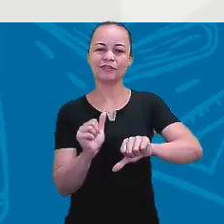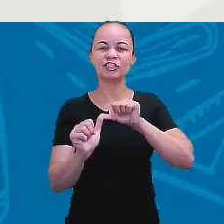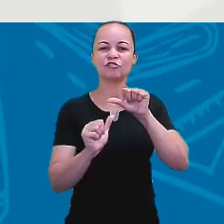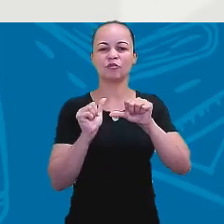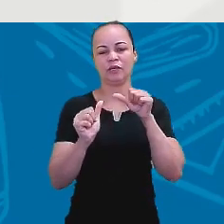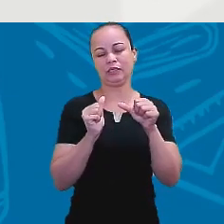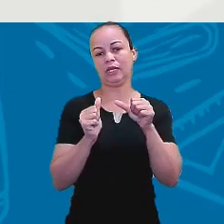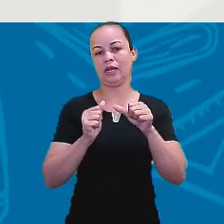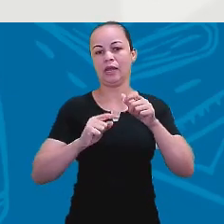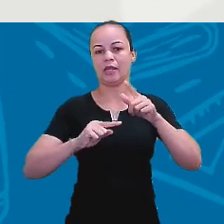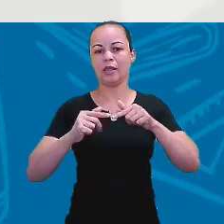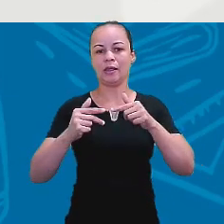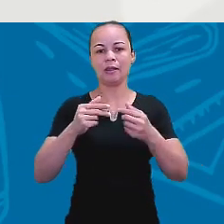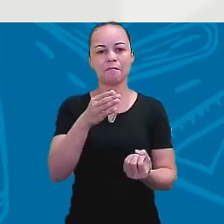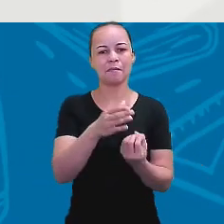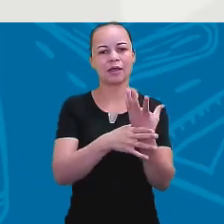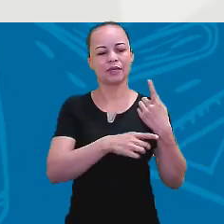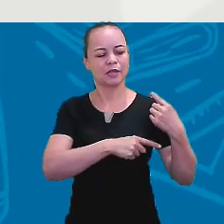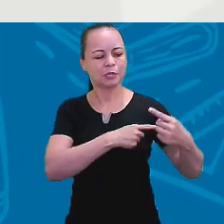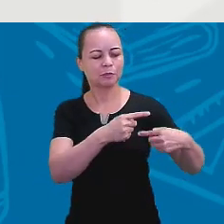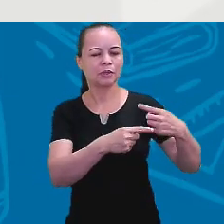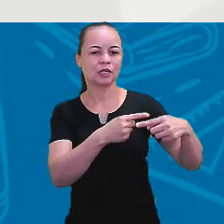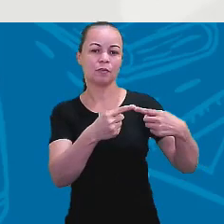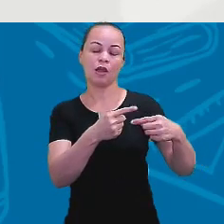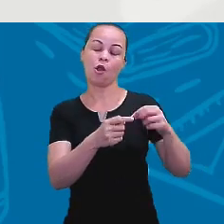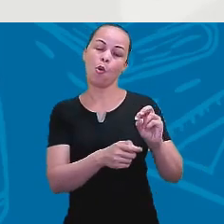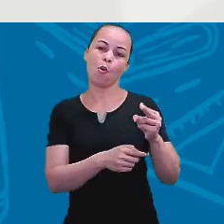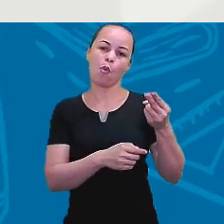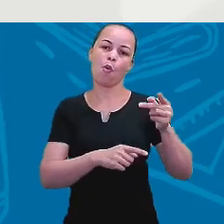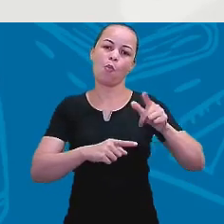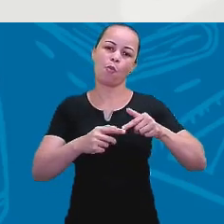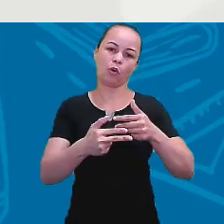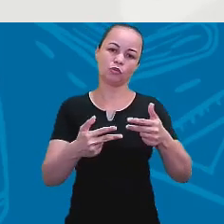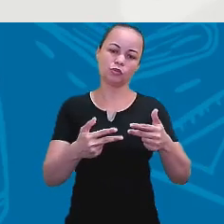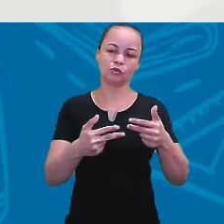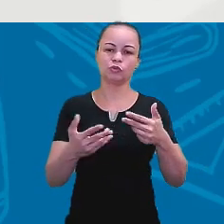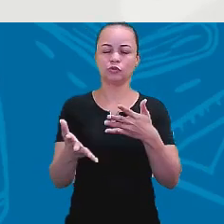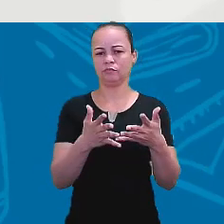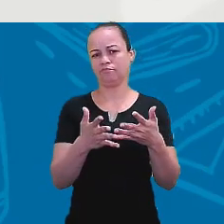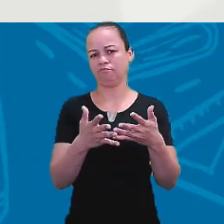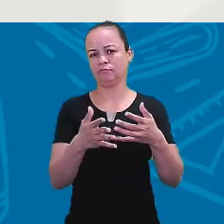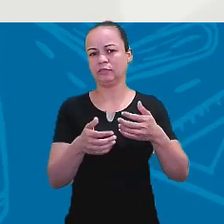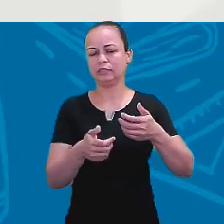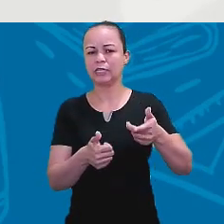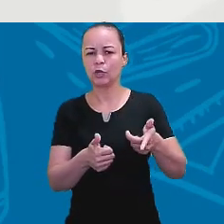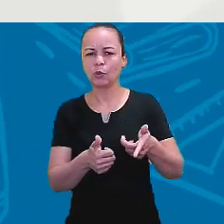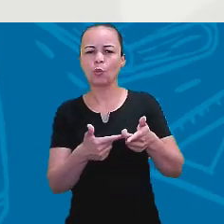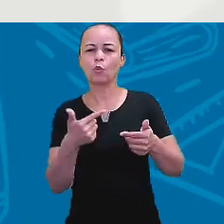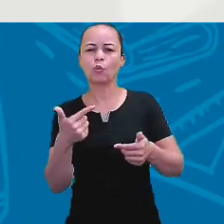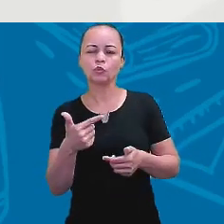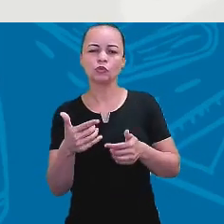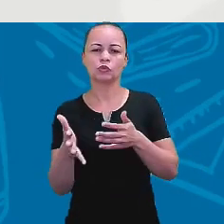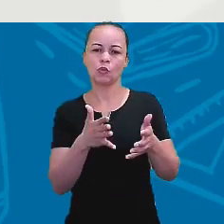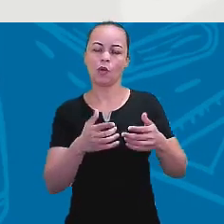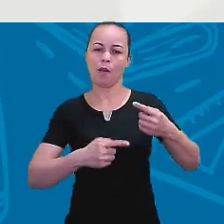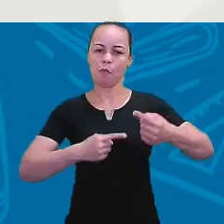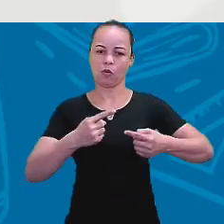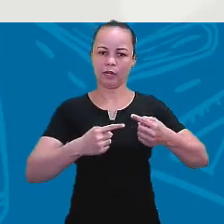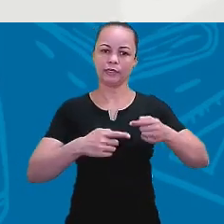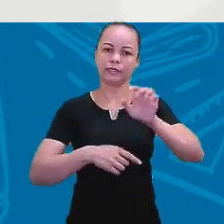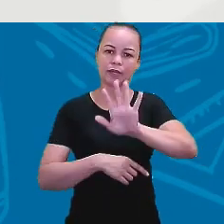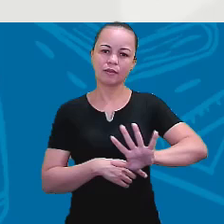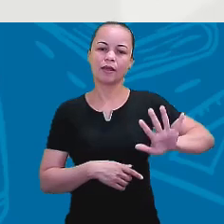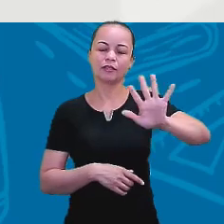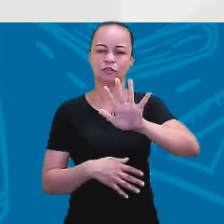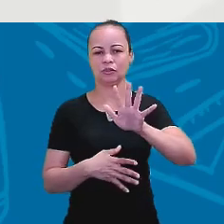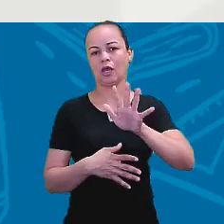em matéria-prima ou produto, segundo, né, a Política Nacional de Resíduos Sólidos, tá certo?